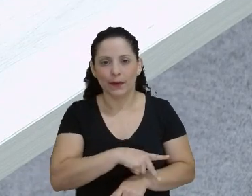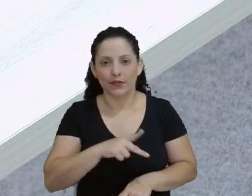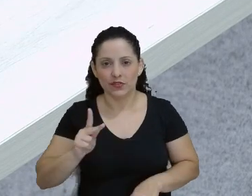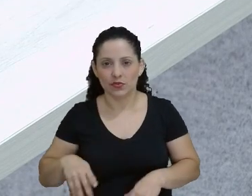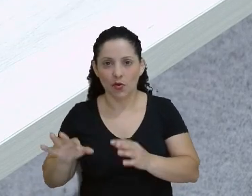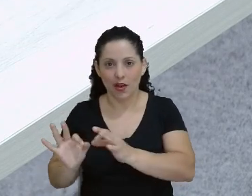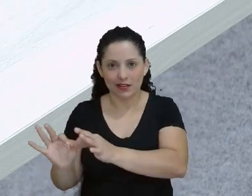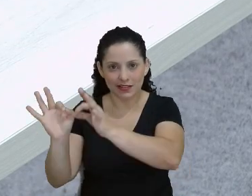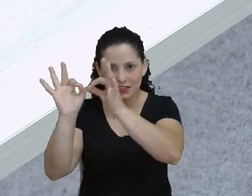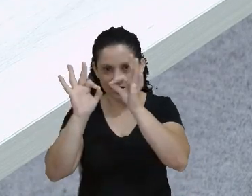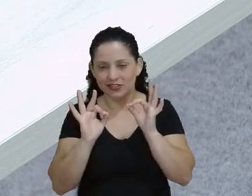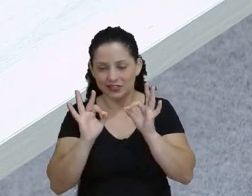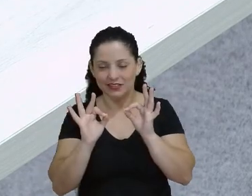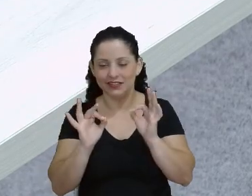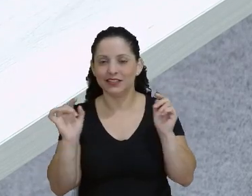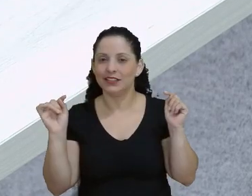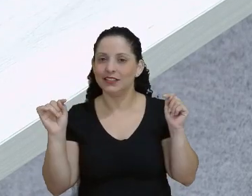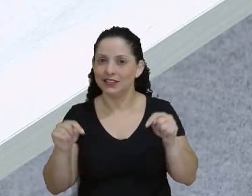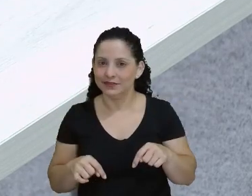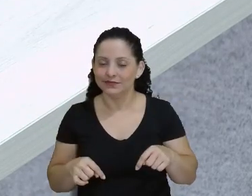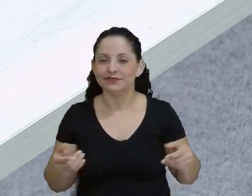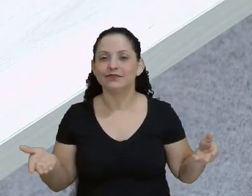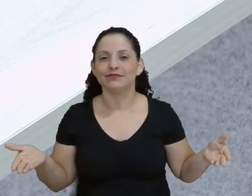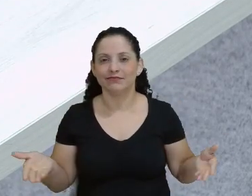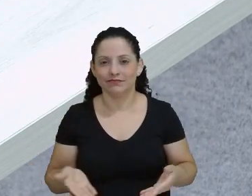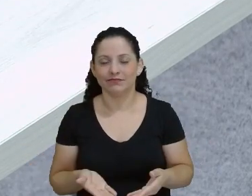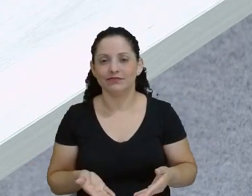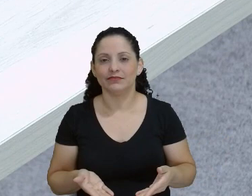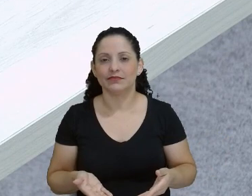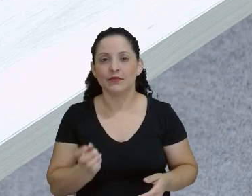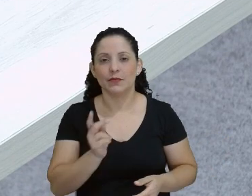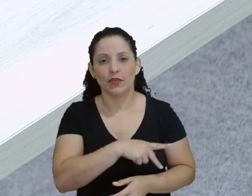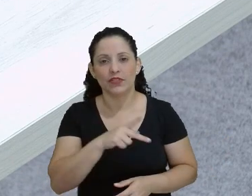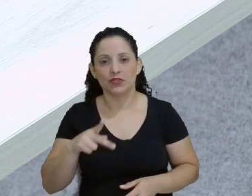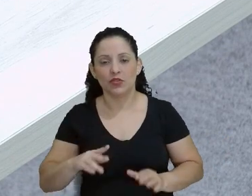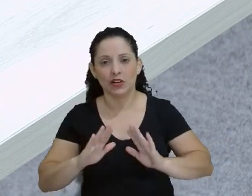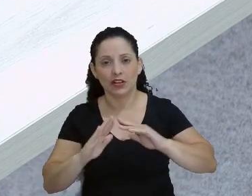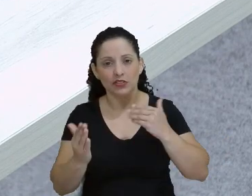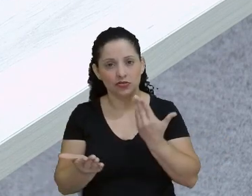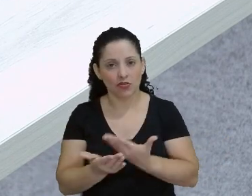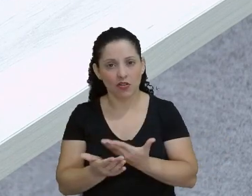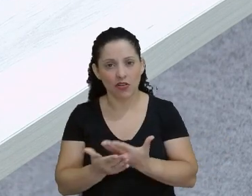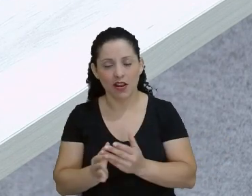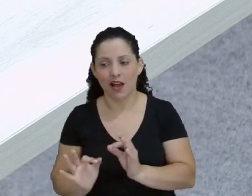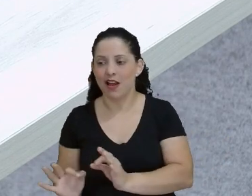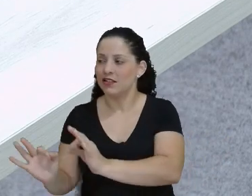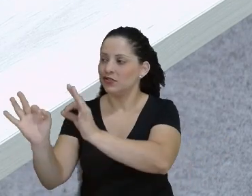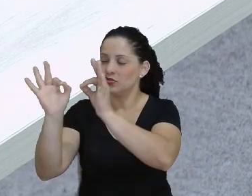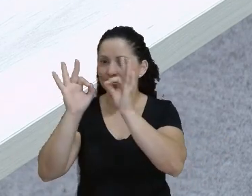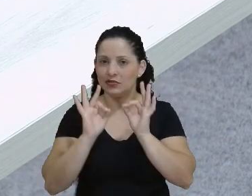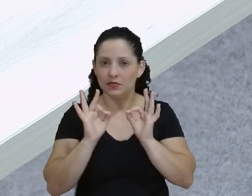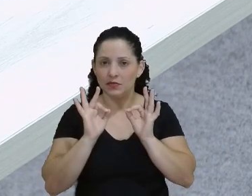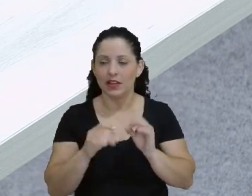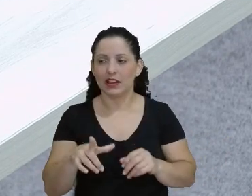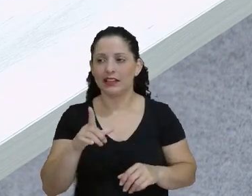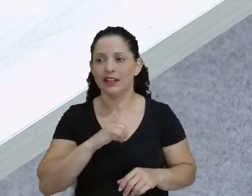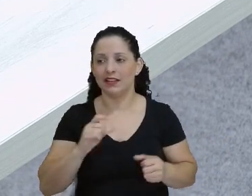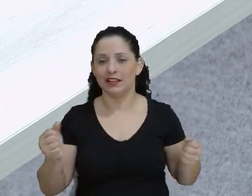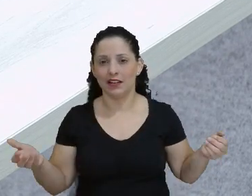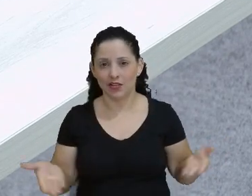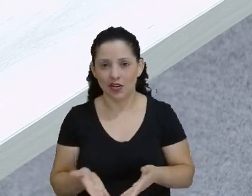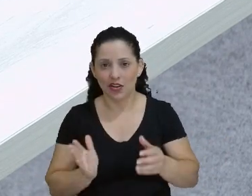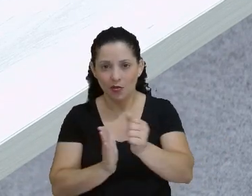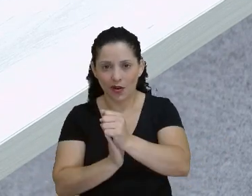acompanhando também em casa, os professores que estiverem na escola também nos assistindo. Eu vou fazer uma atividade